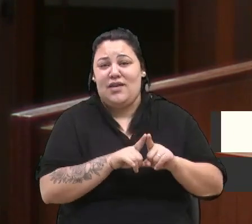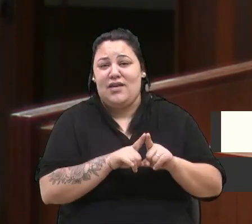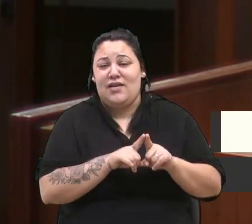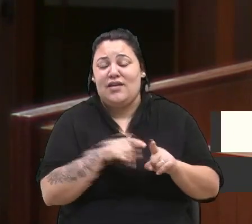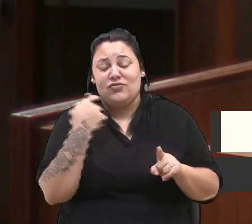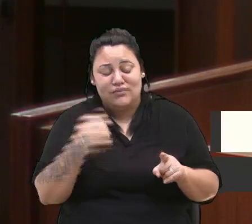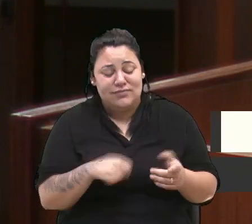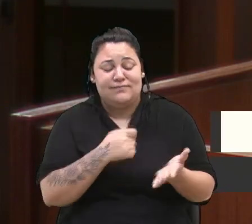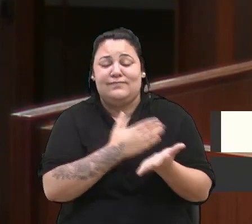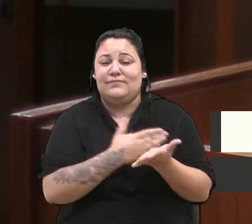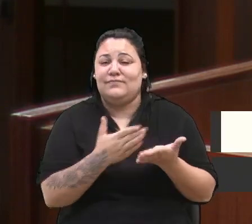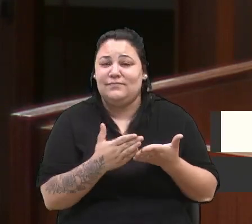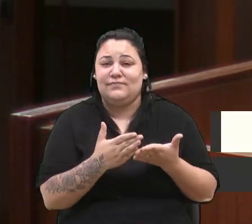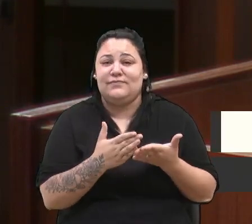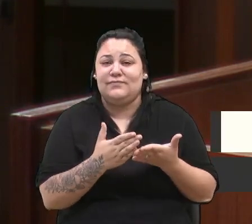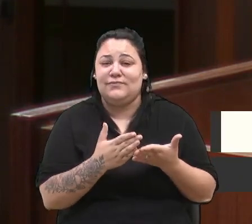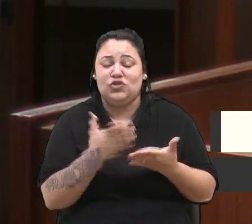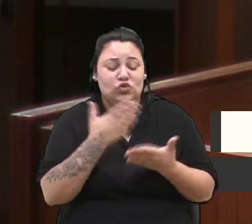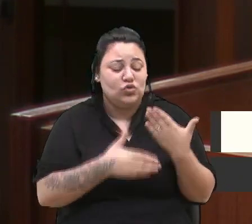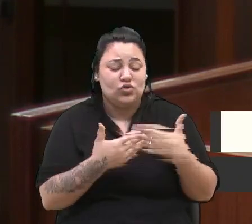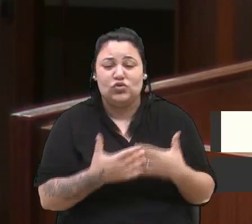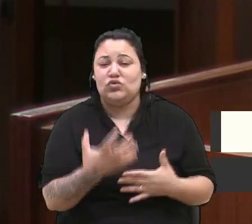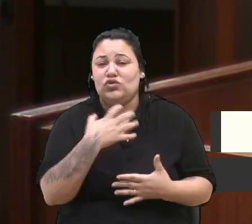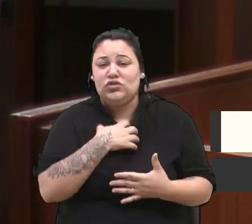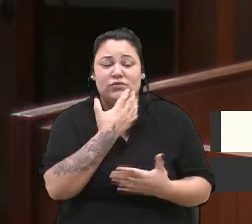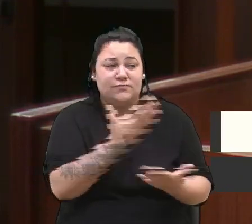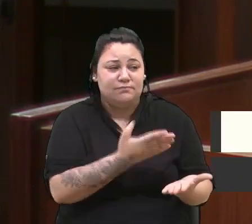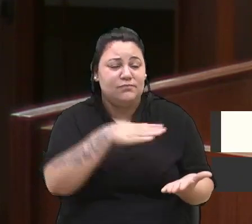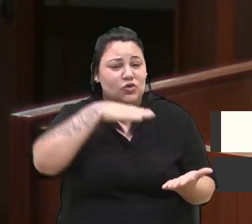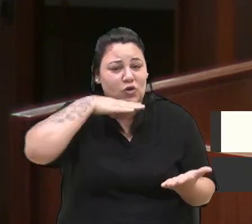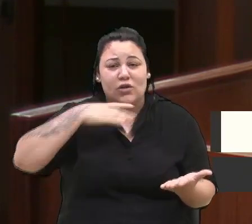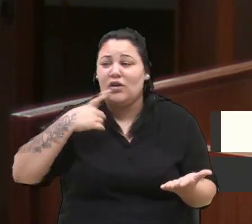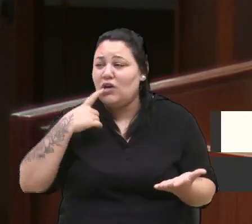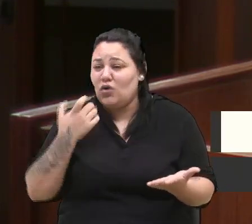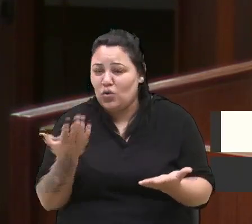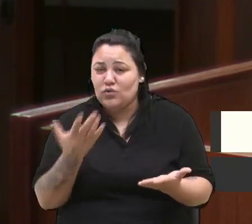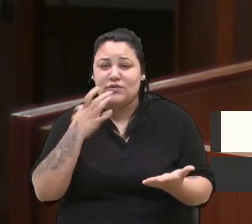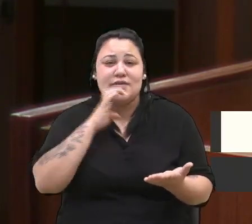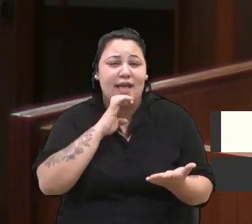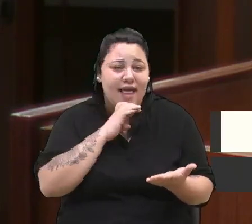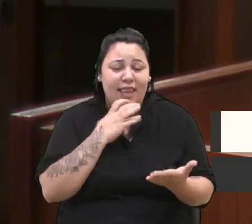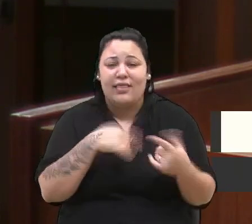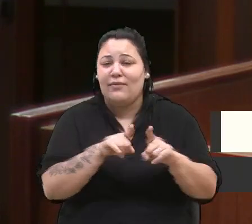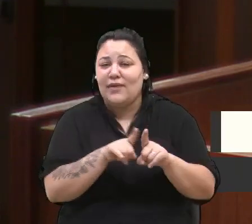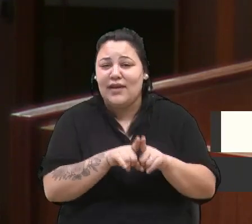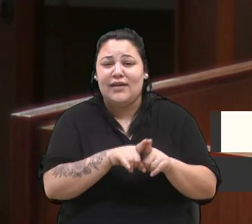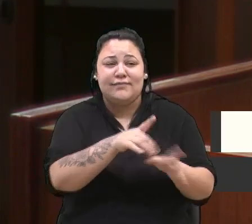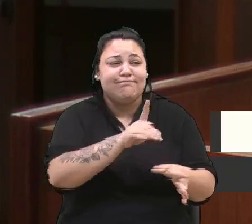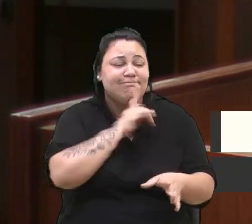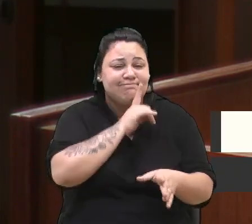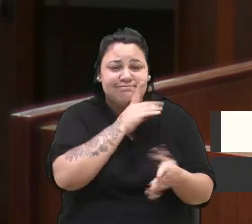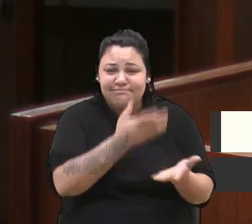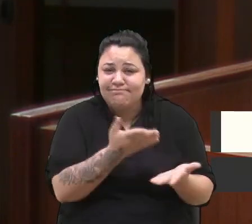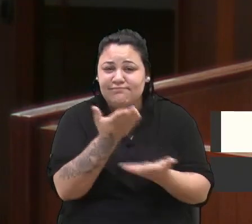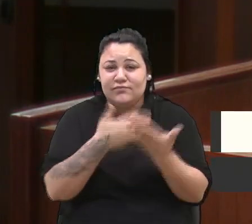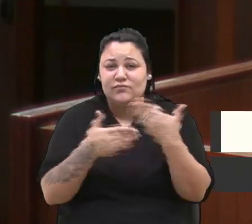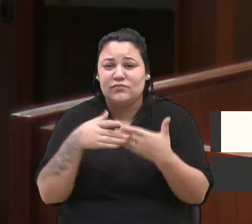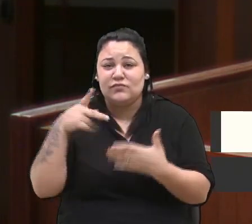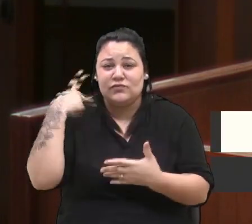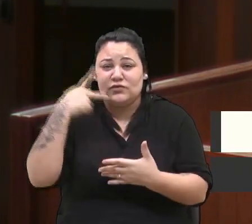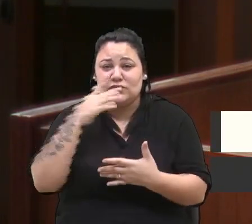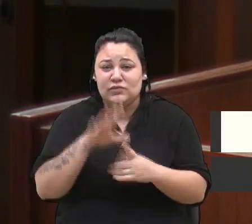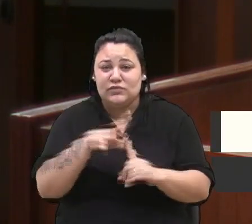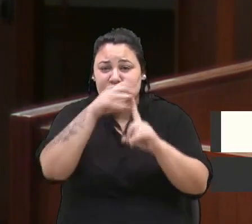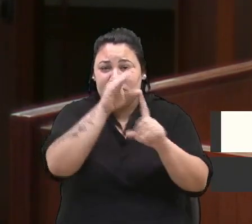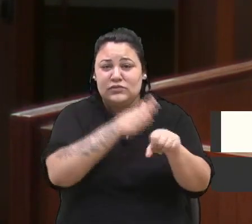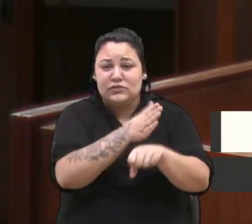vereador Bortola, de todas as formas, vereadora Rose, vereadora Estela, vereador Meneguzzi, os vereadores principalmente que estavam na